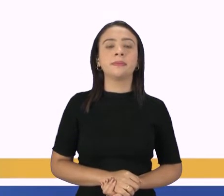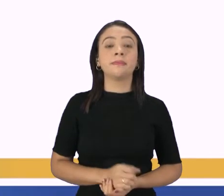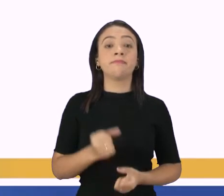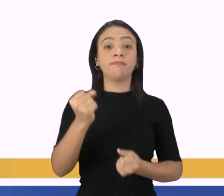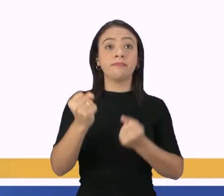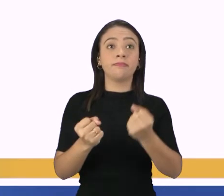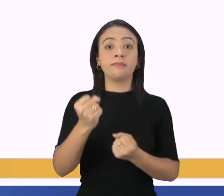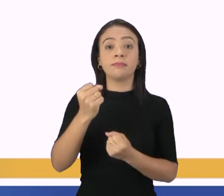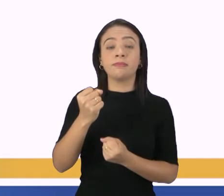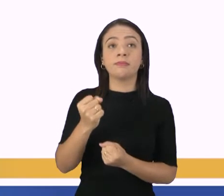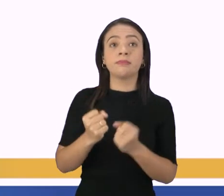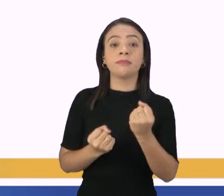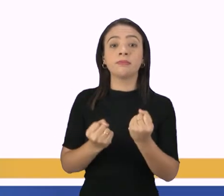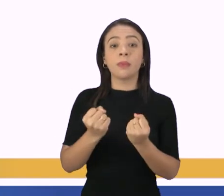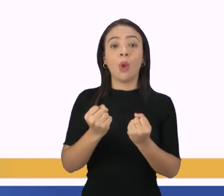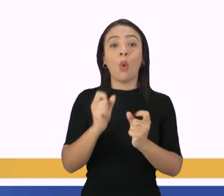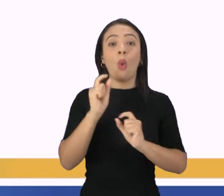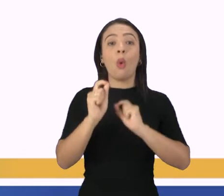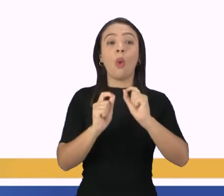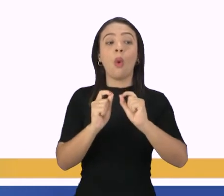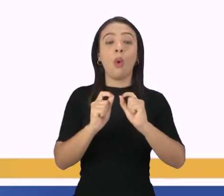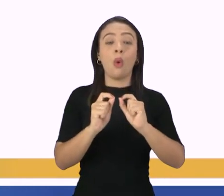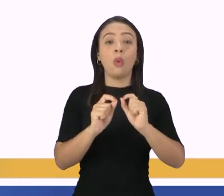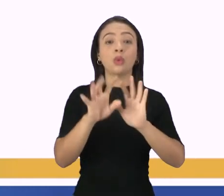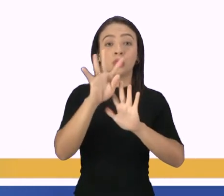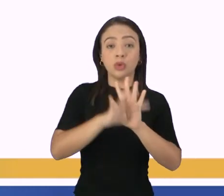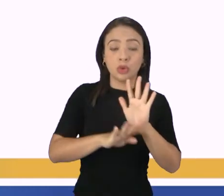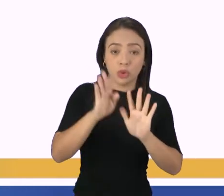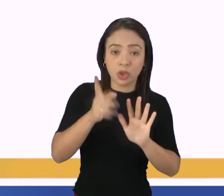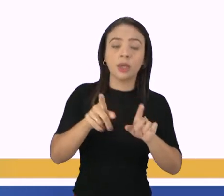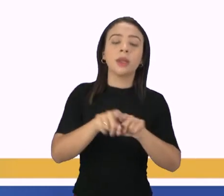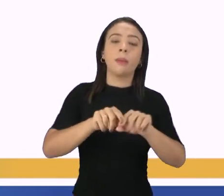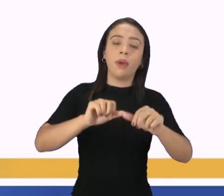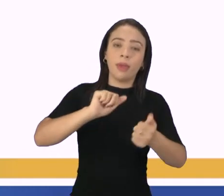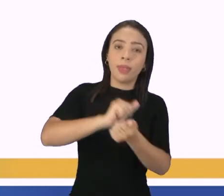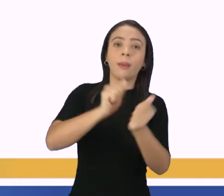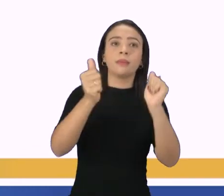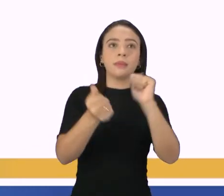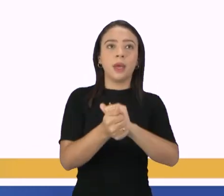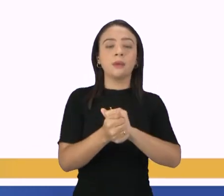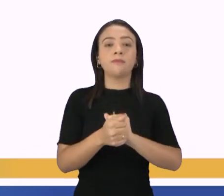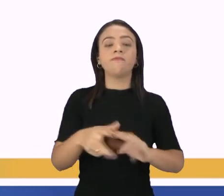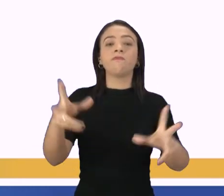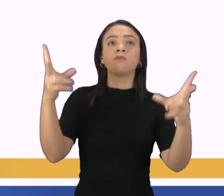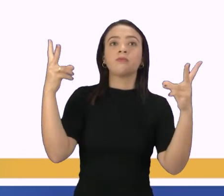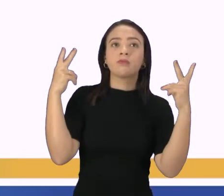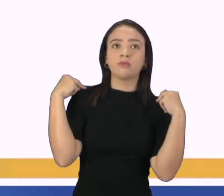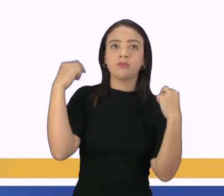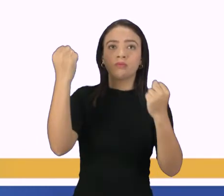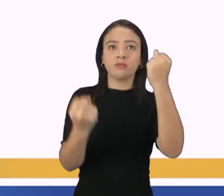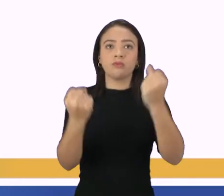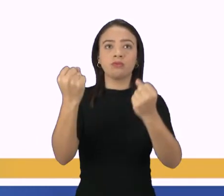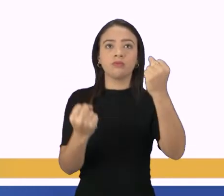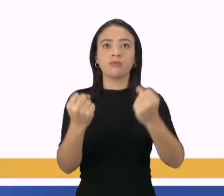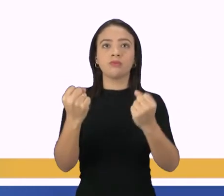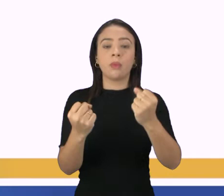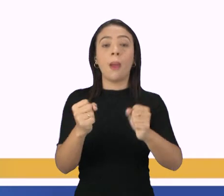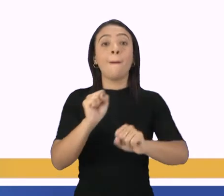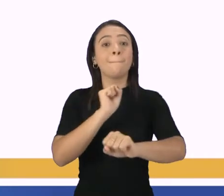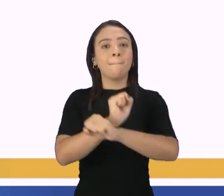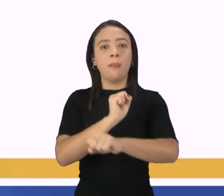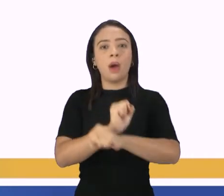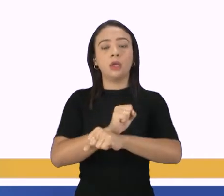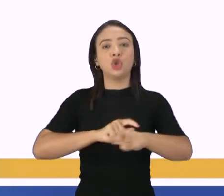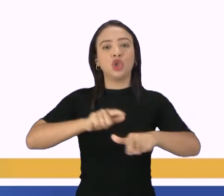Texto. Este texto também ele foi modificado para fins educativos. Motoristas de ônibus para atividades em Rio